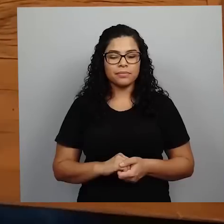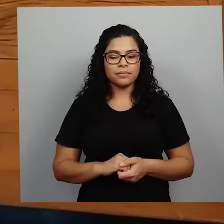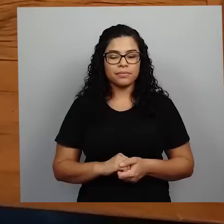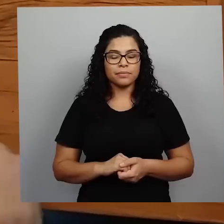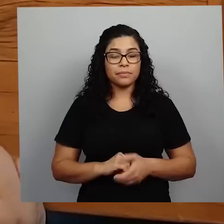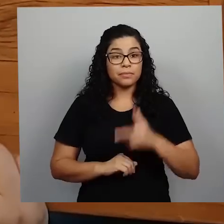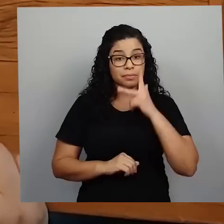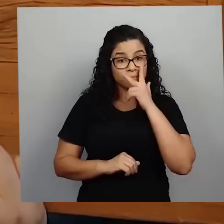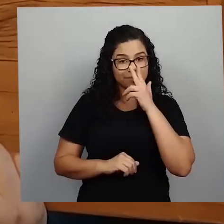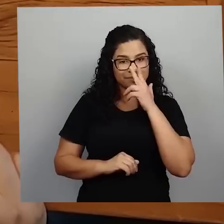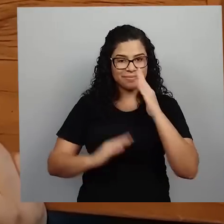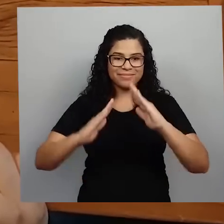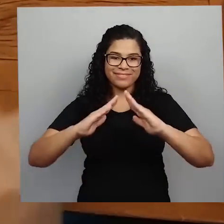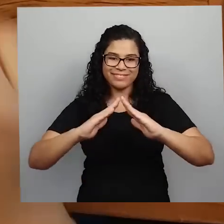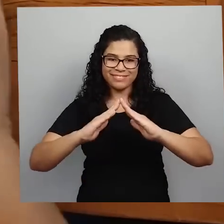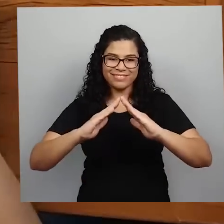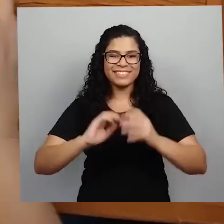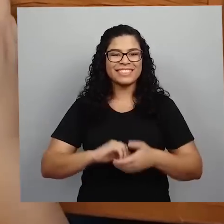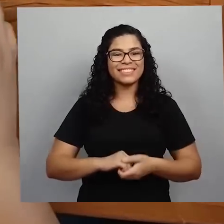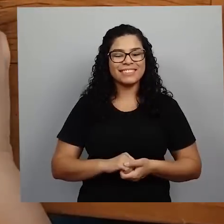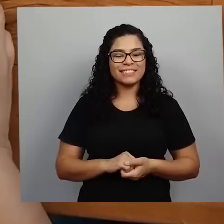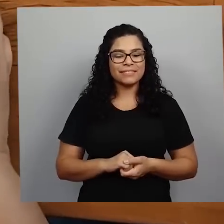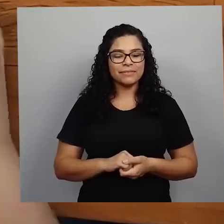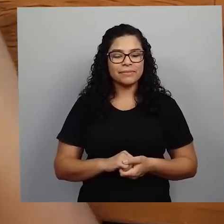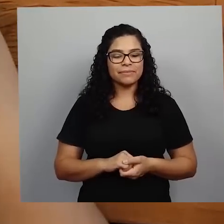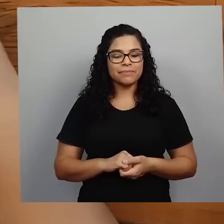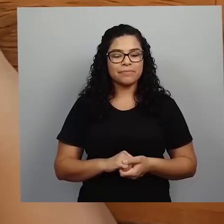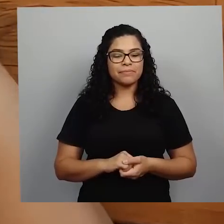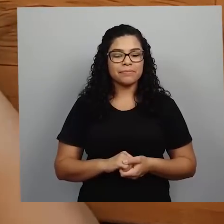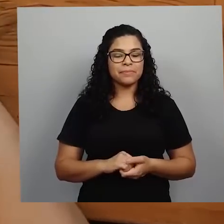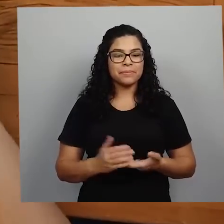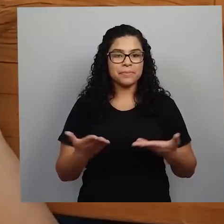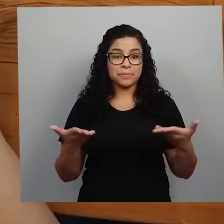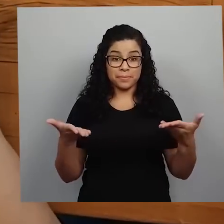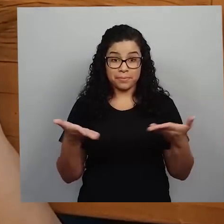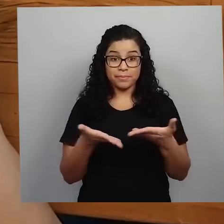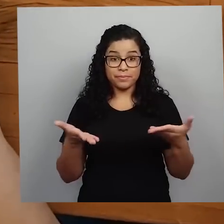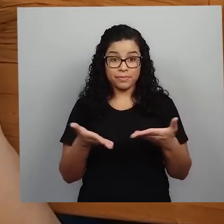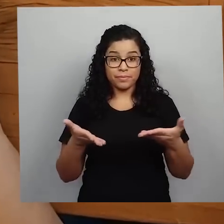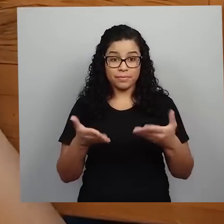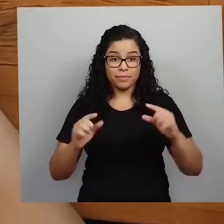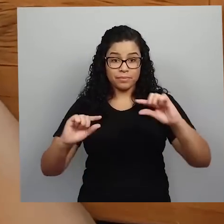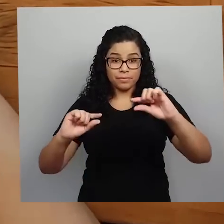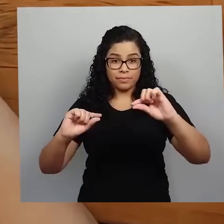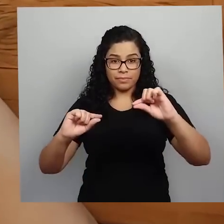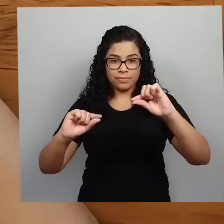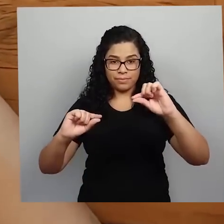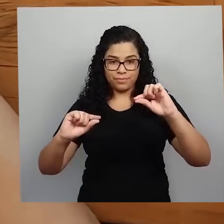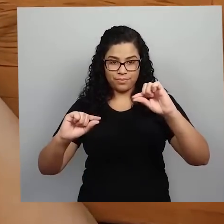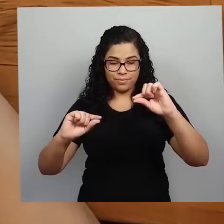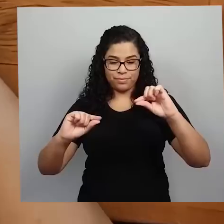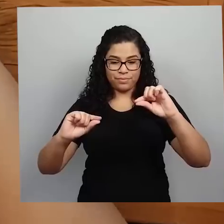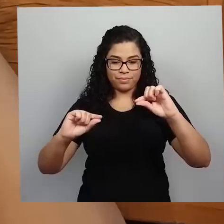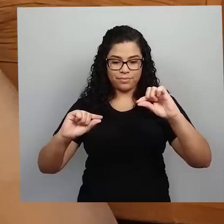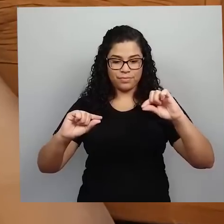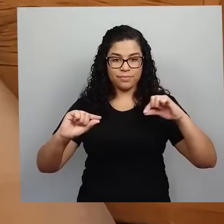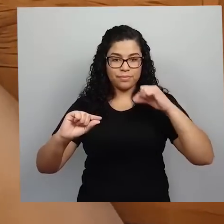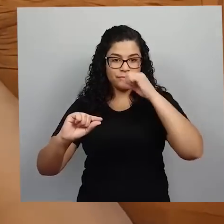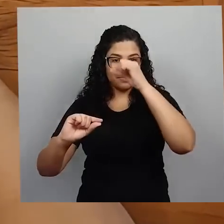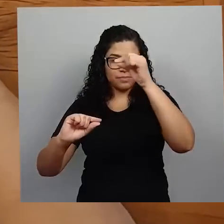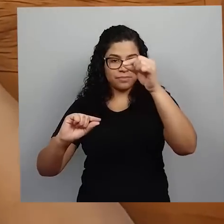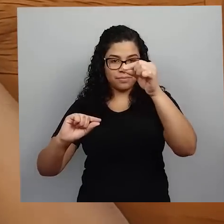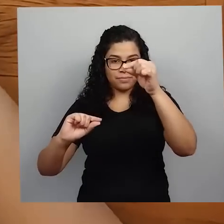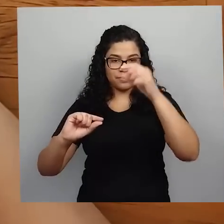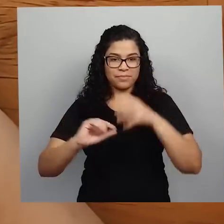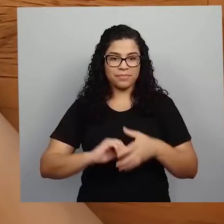Ficou parecendo uma casinha. Agora nós vamos pegar essa parte, essa ponta, e colocar nessa ponta aqui